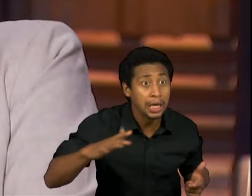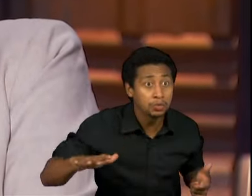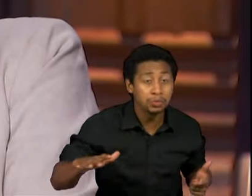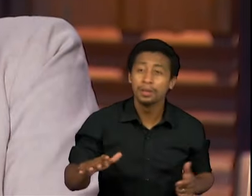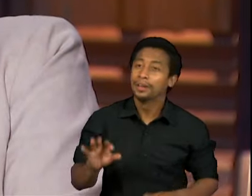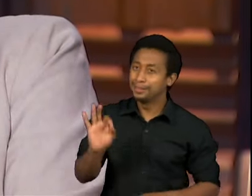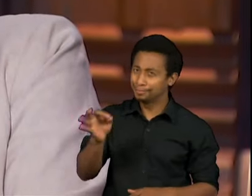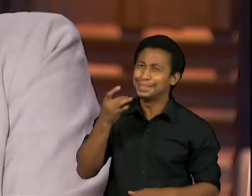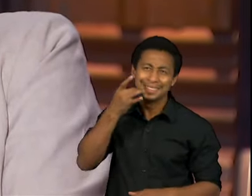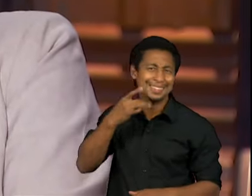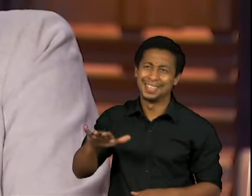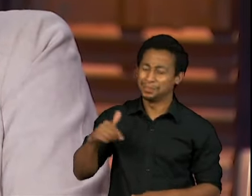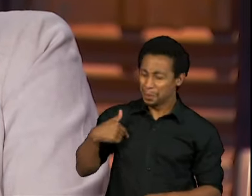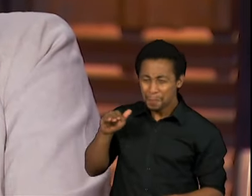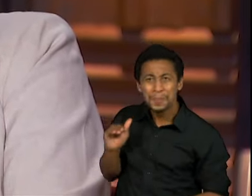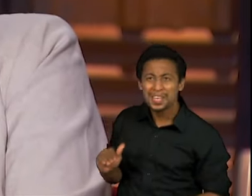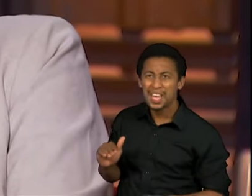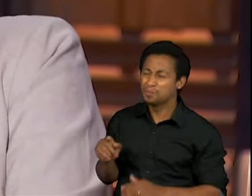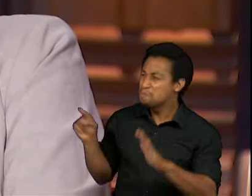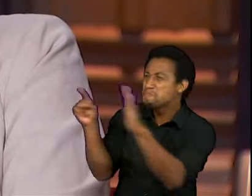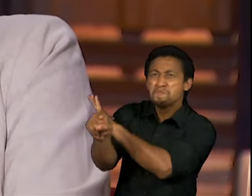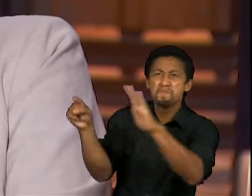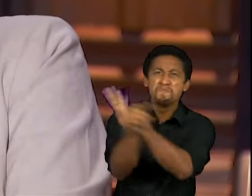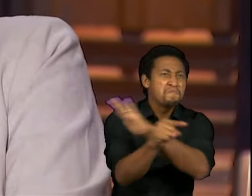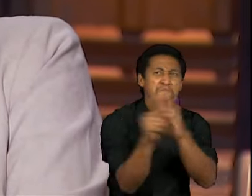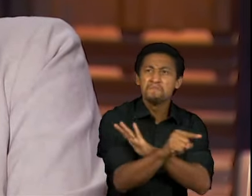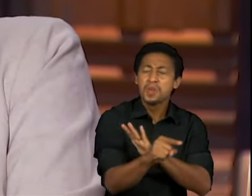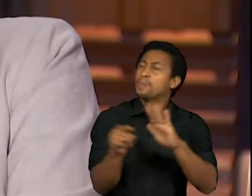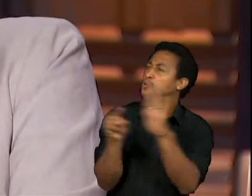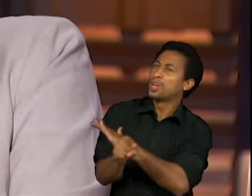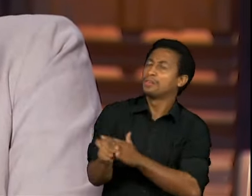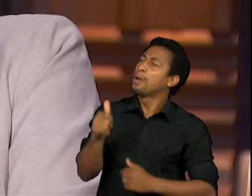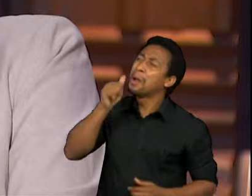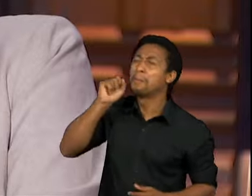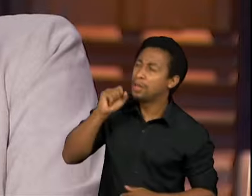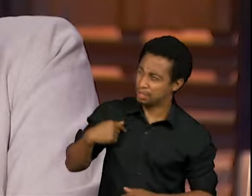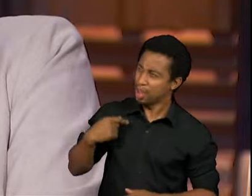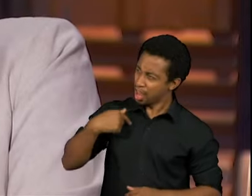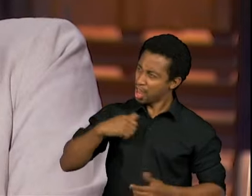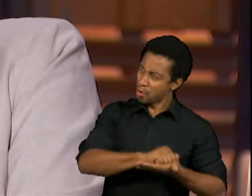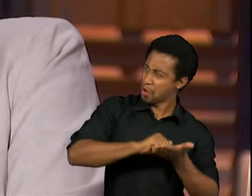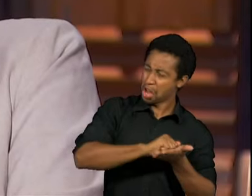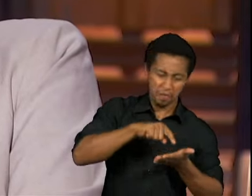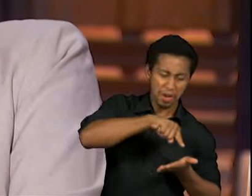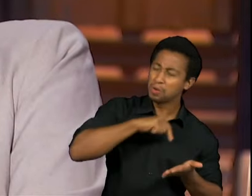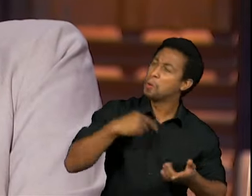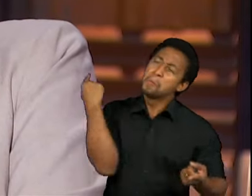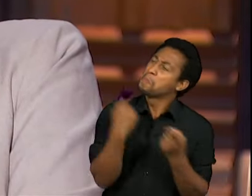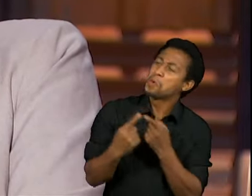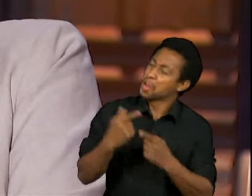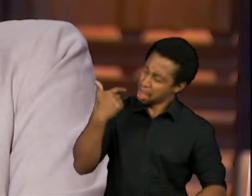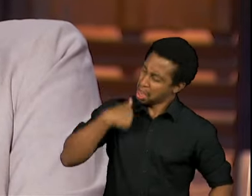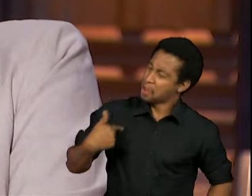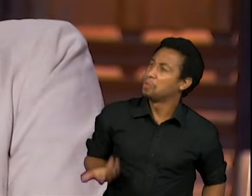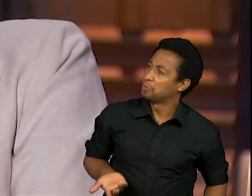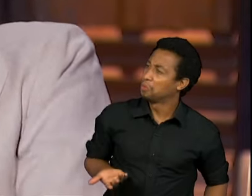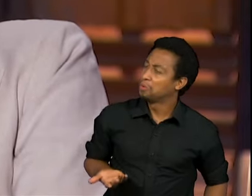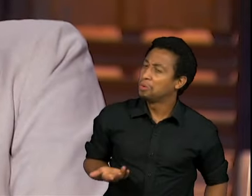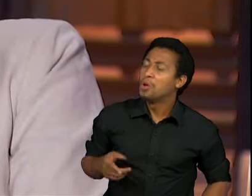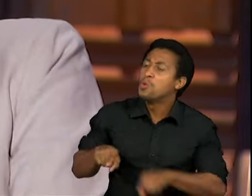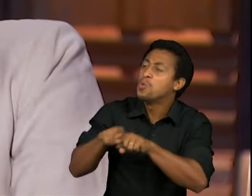desde criança eu sempre muito questionadora a por que que eu tenho que lavar louça mesmo não que eu tenho dois irmãos mais velhos e tem me